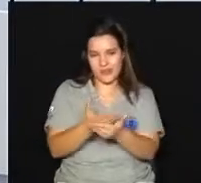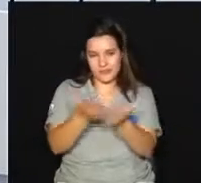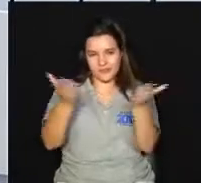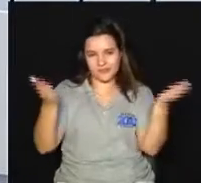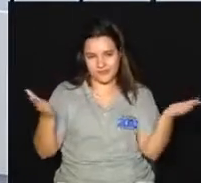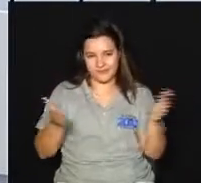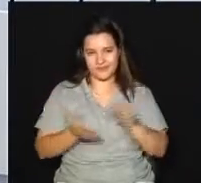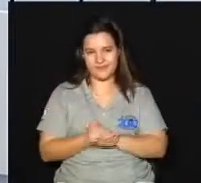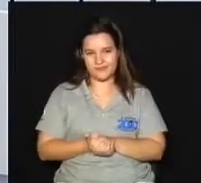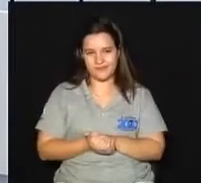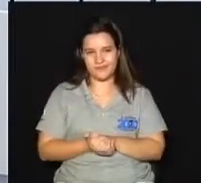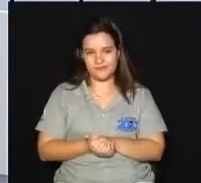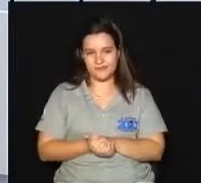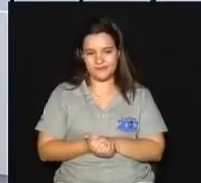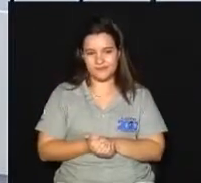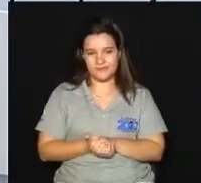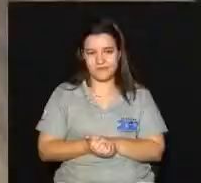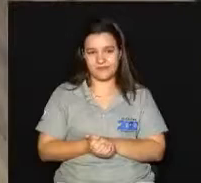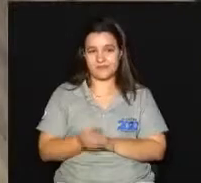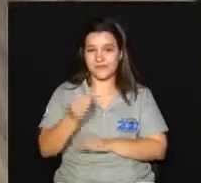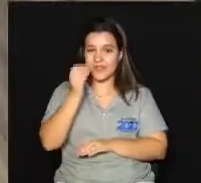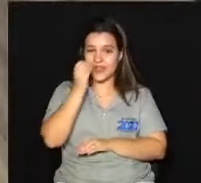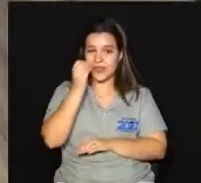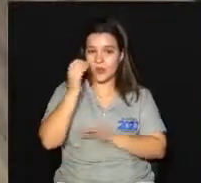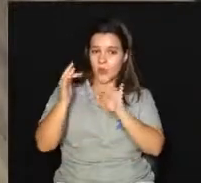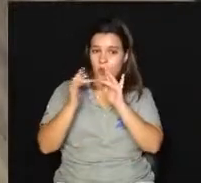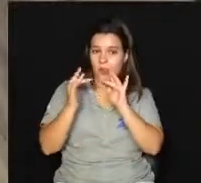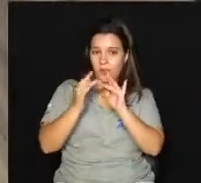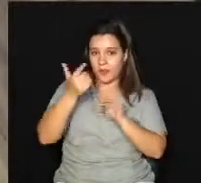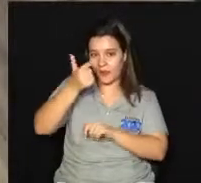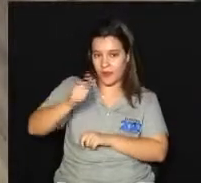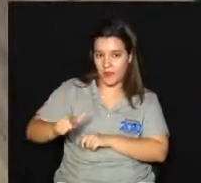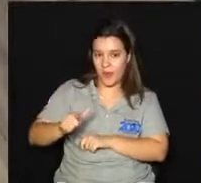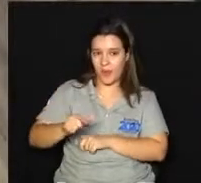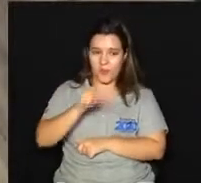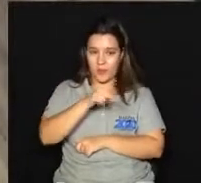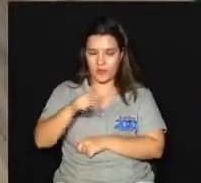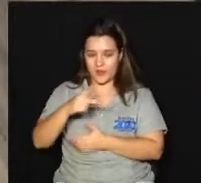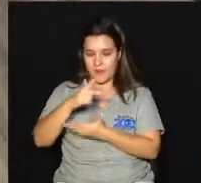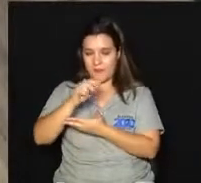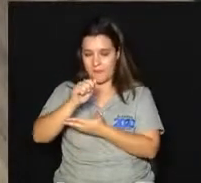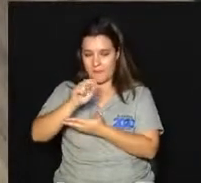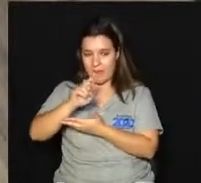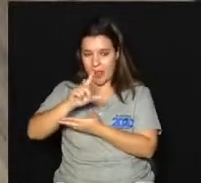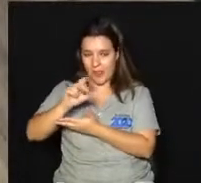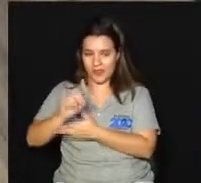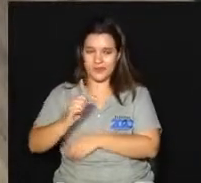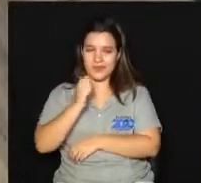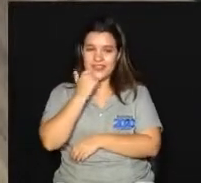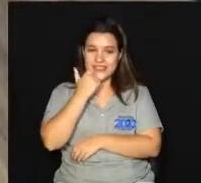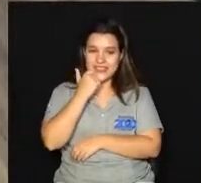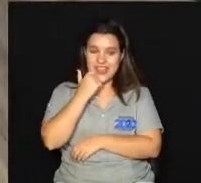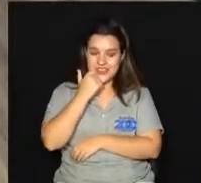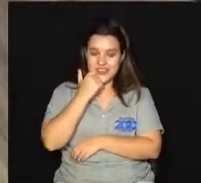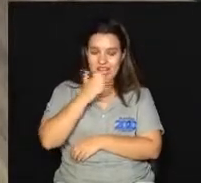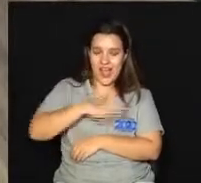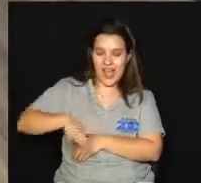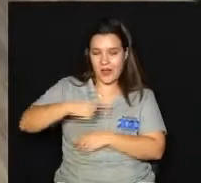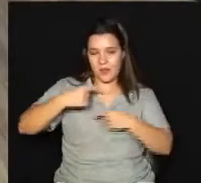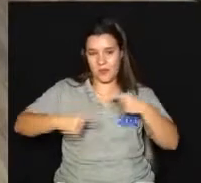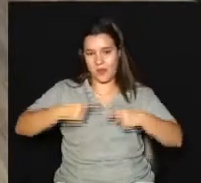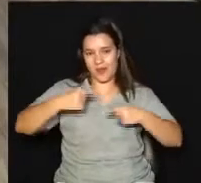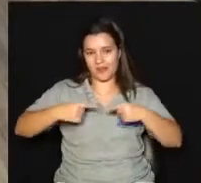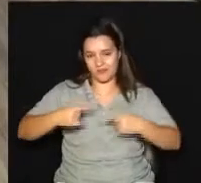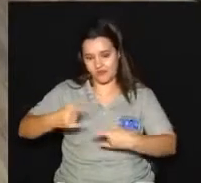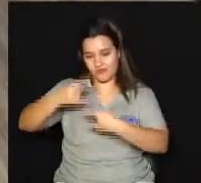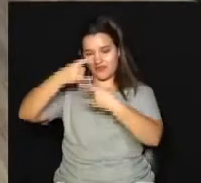você. Quero ver se eu tenho o contato novamente do Paulo de Tarso, cientista político, já está aqui na minha tela, já